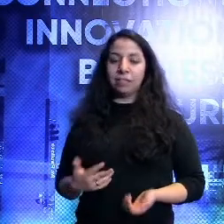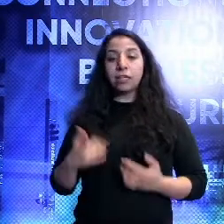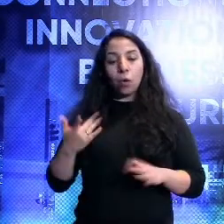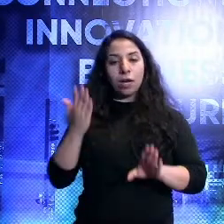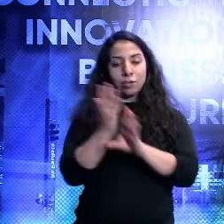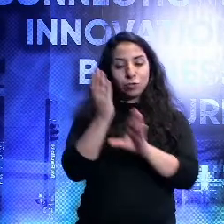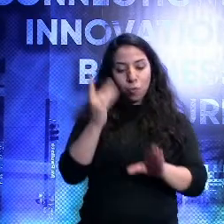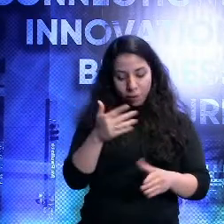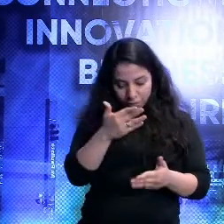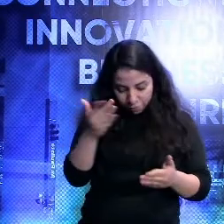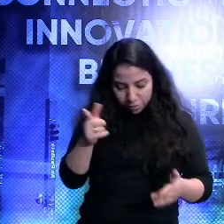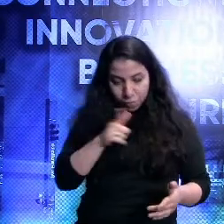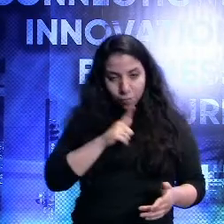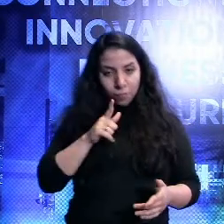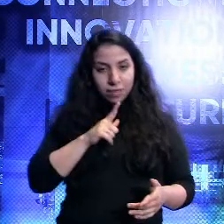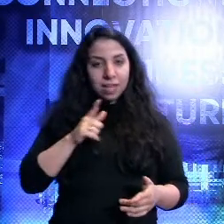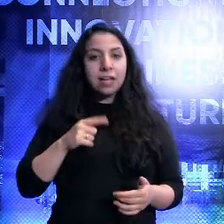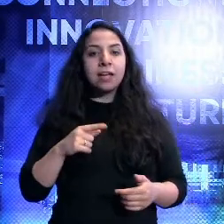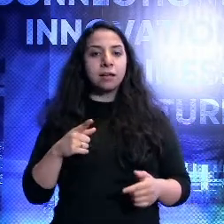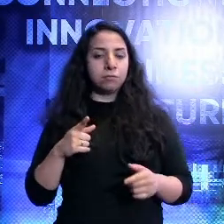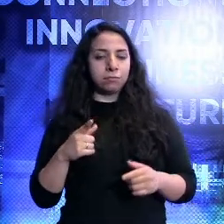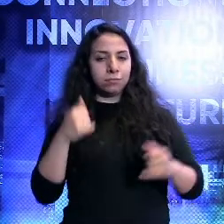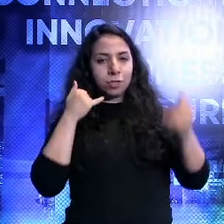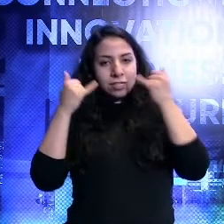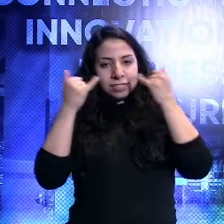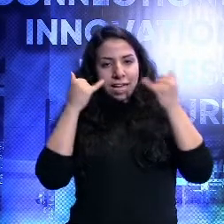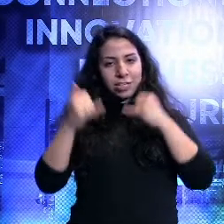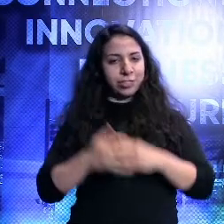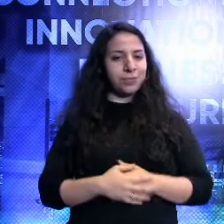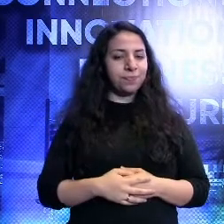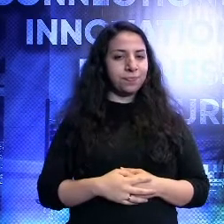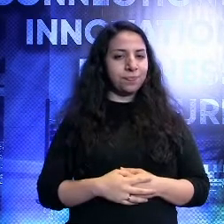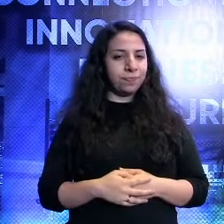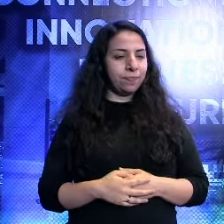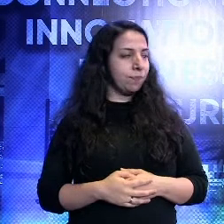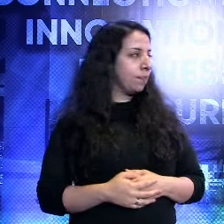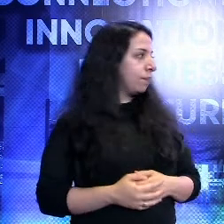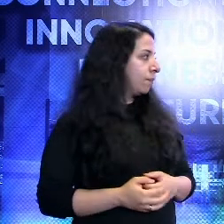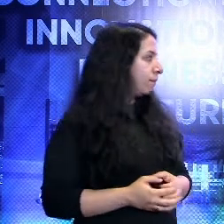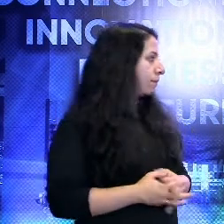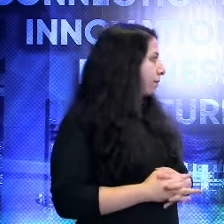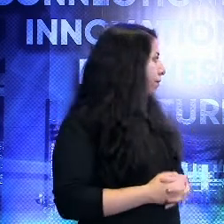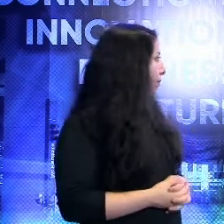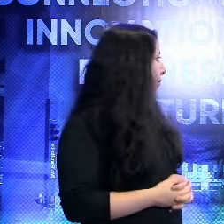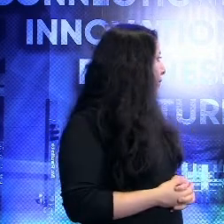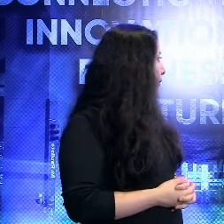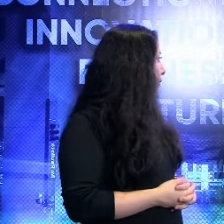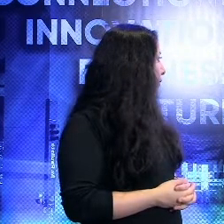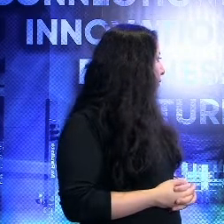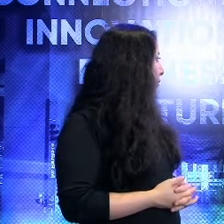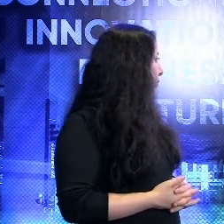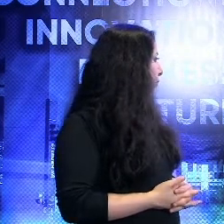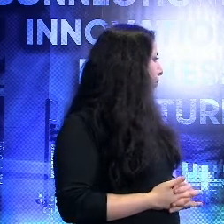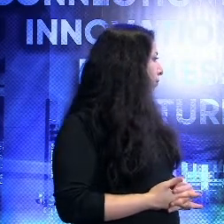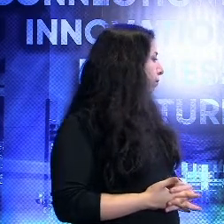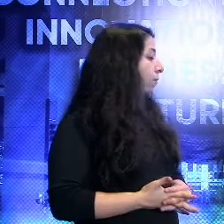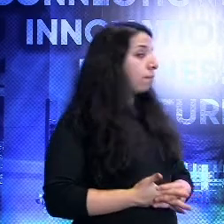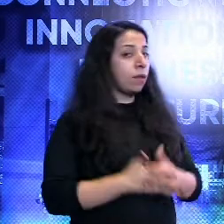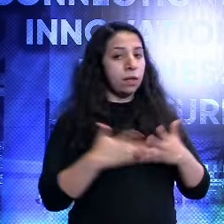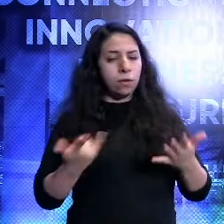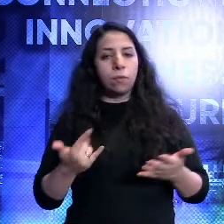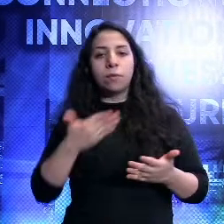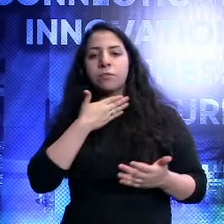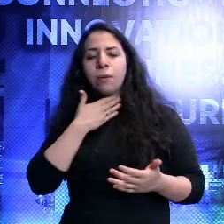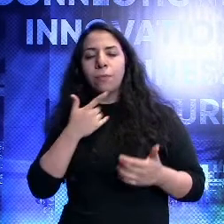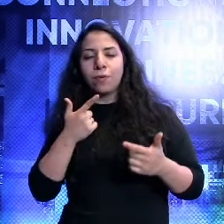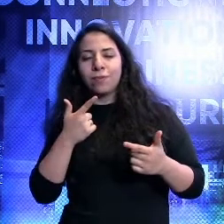pode ter através dos insights. Então, tá. Para esse bate-papo, a gente criou um exemplo. Tá? A gente tem um